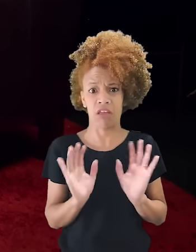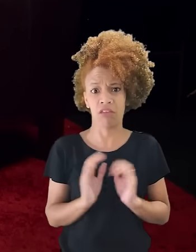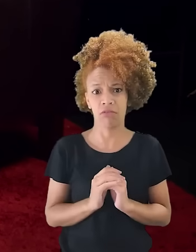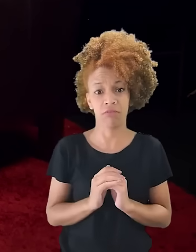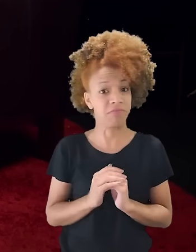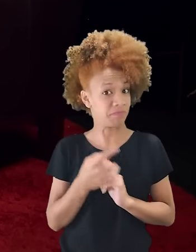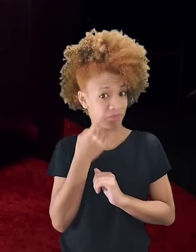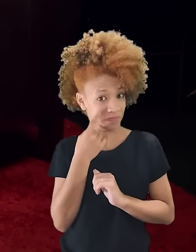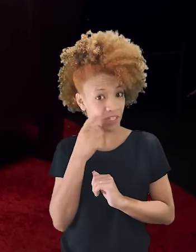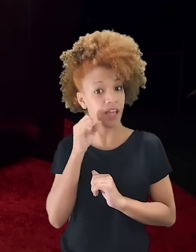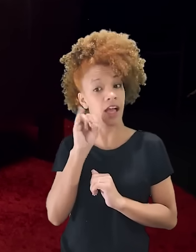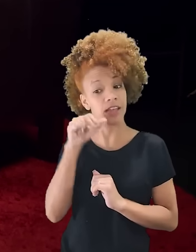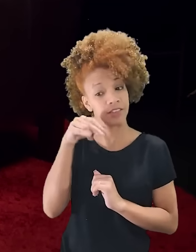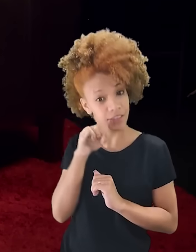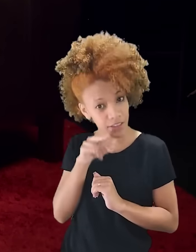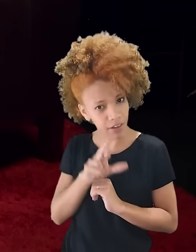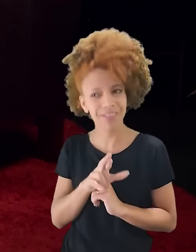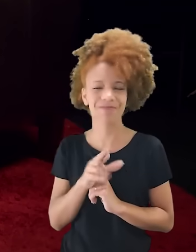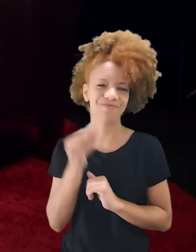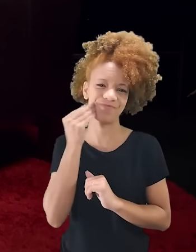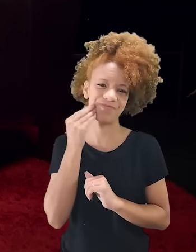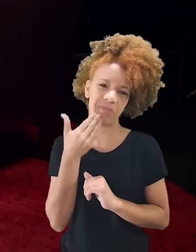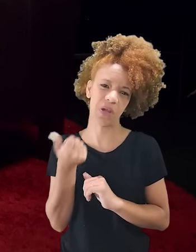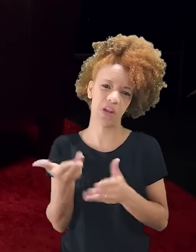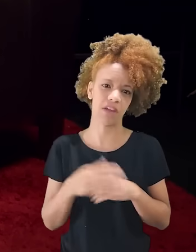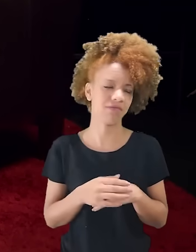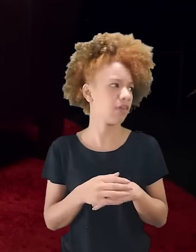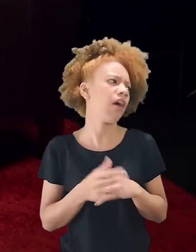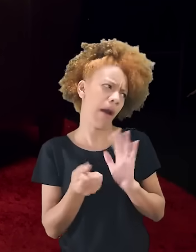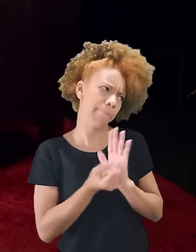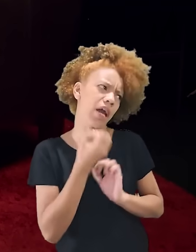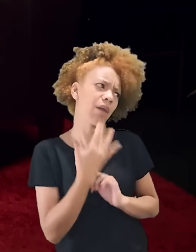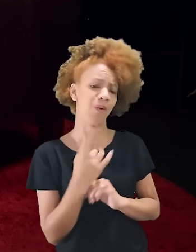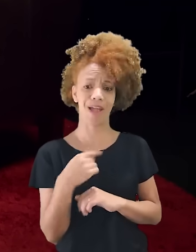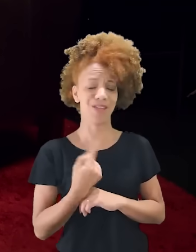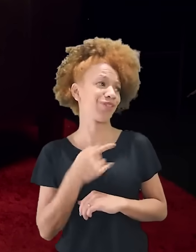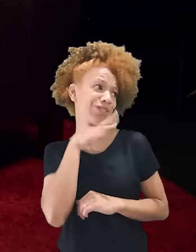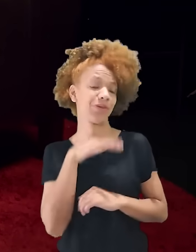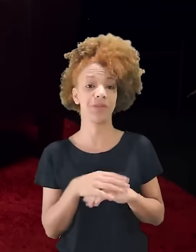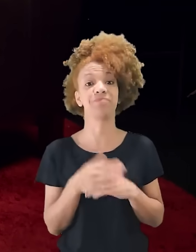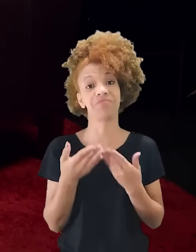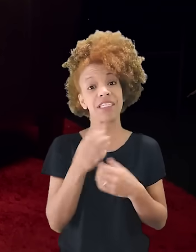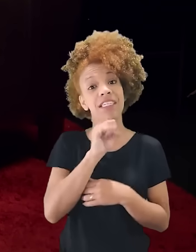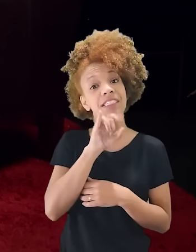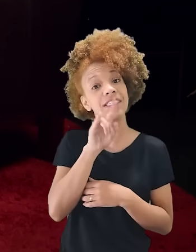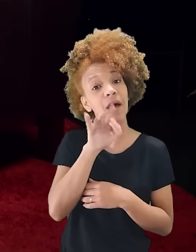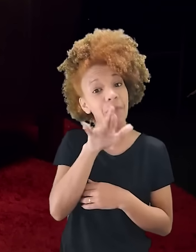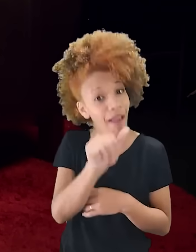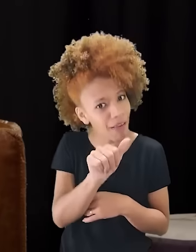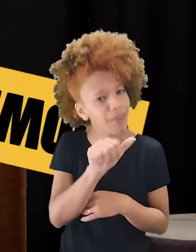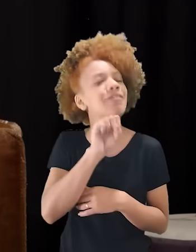podem ver que a insider tenta melhorar esse meu mundo mas não adianta né a insider é boa mas nós que é ruim né a gente é ruim estamos aqui com Isabela simes ela